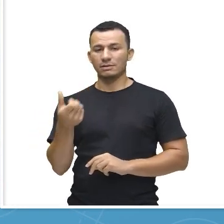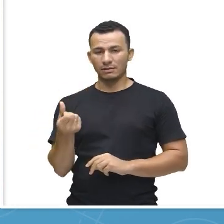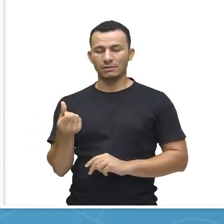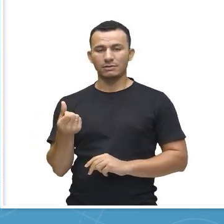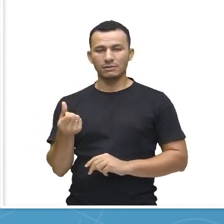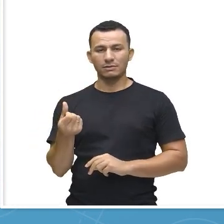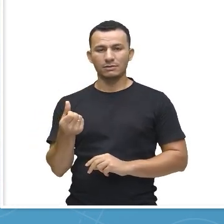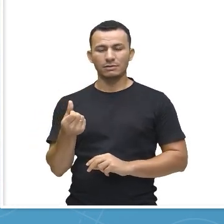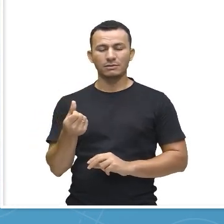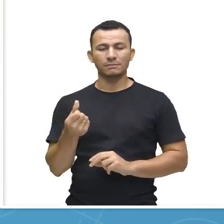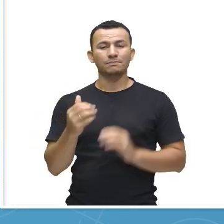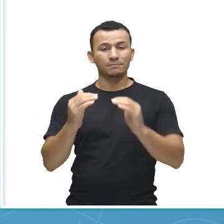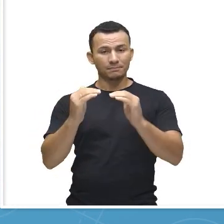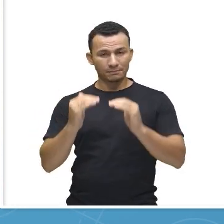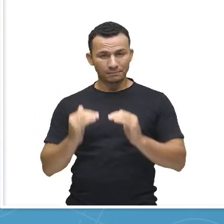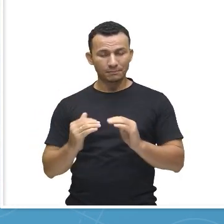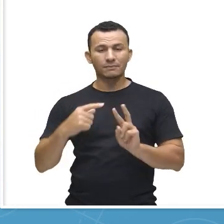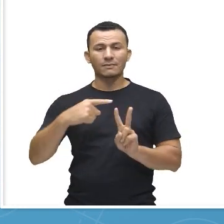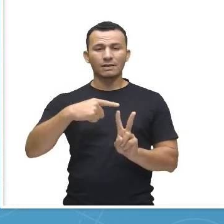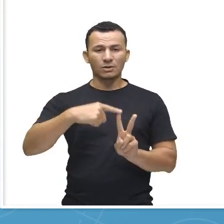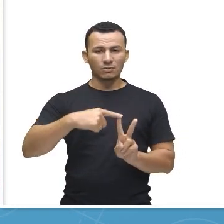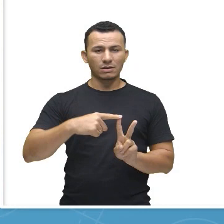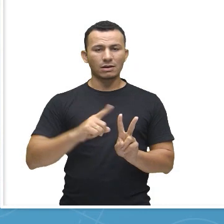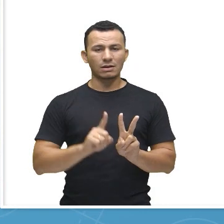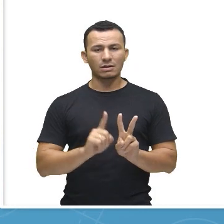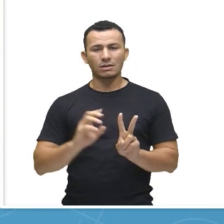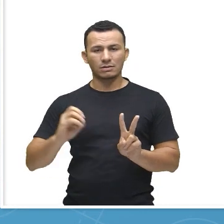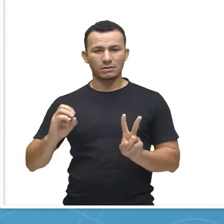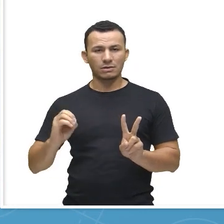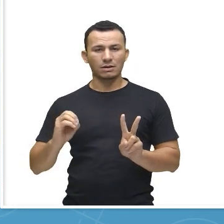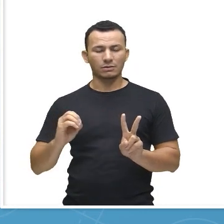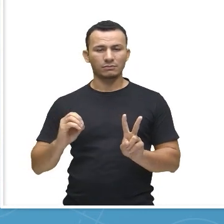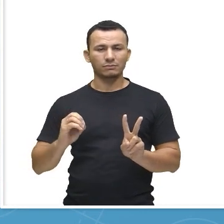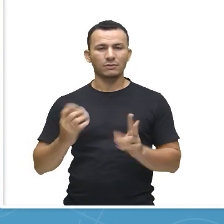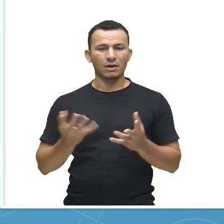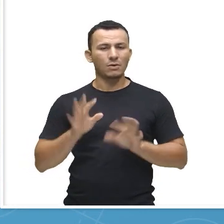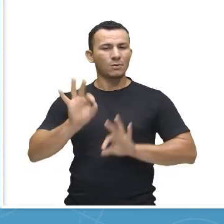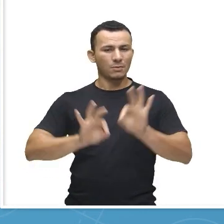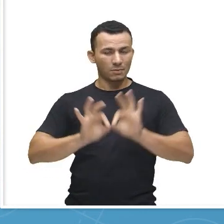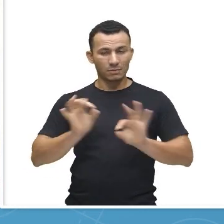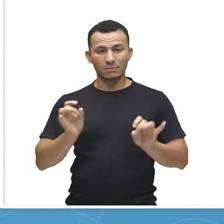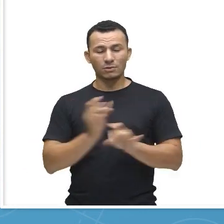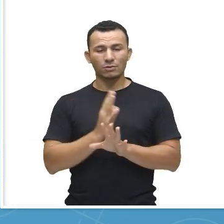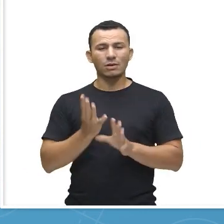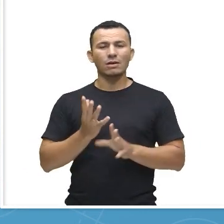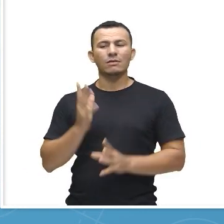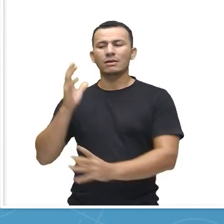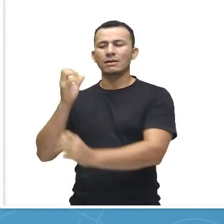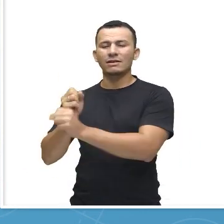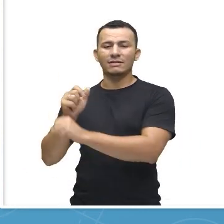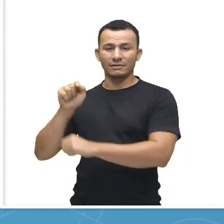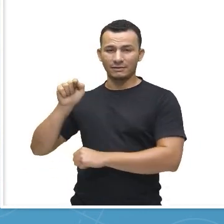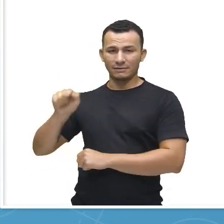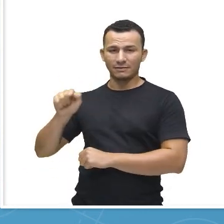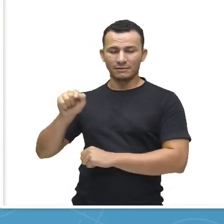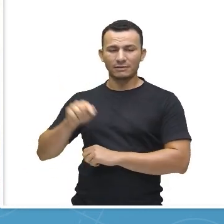2.916 sobre raiz quadrada de 100. Pronto. Agora é só extrair a raiz quadrada